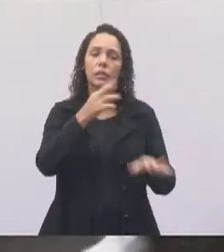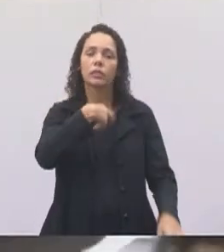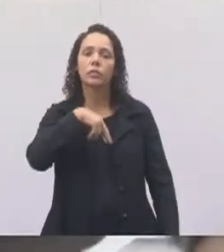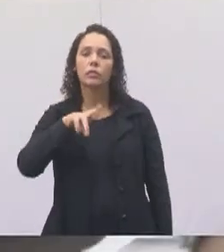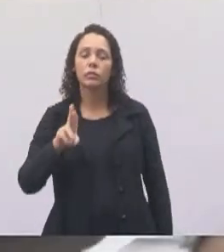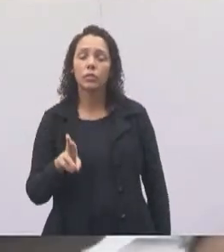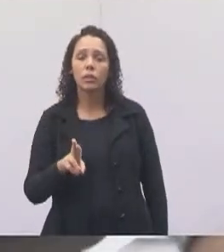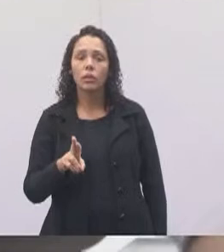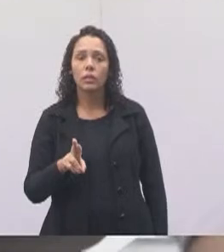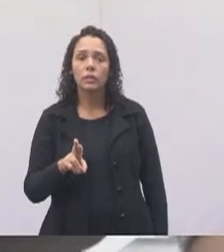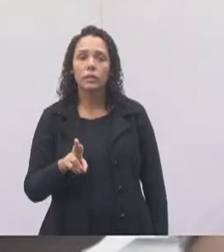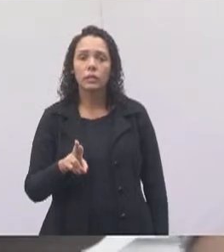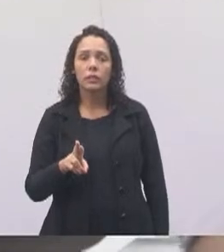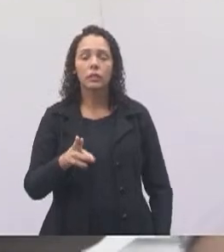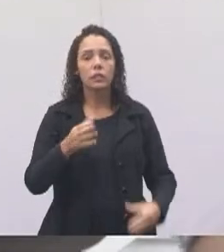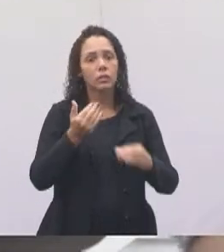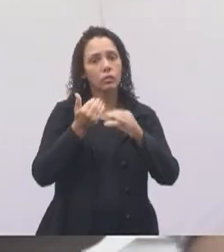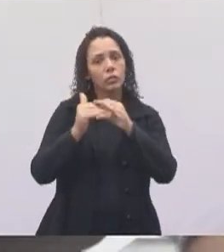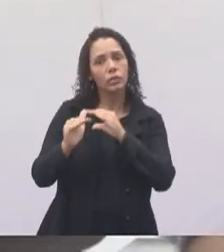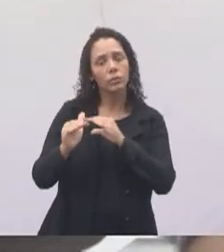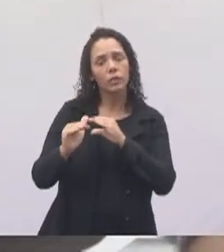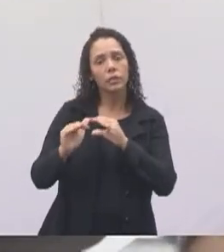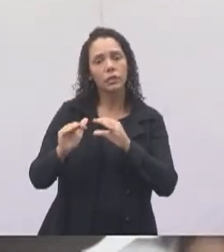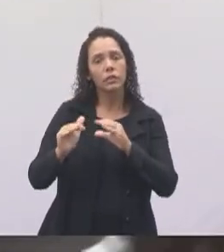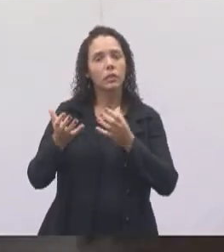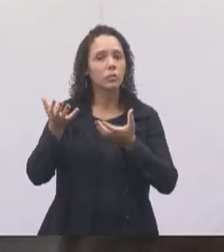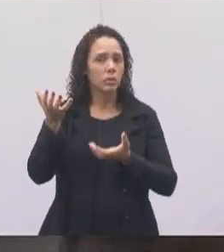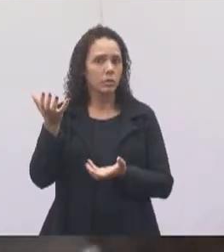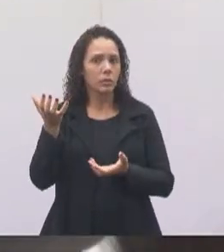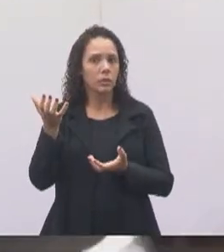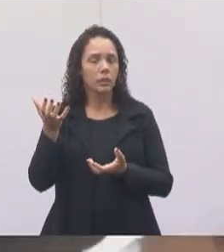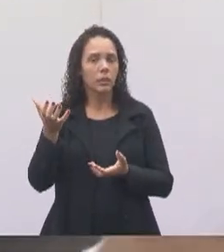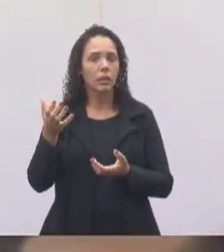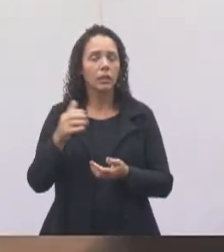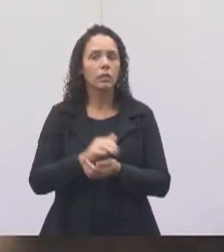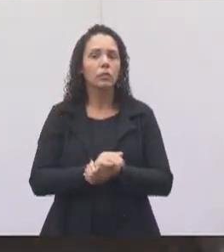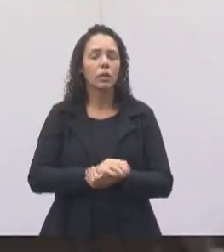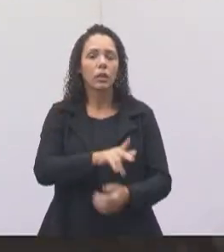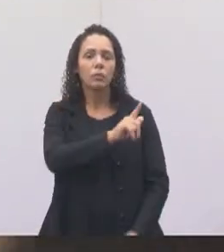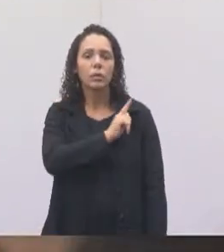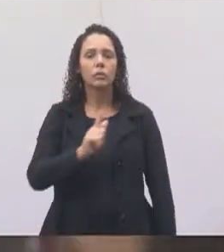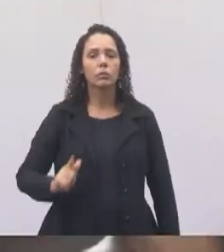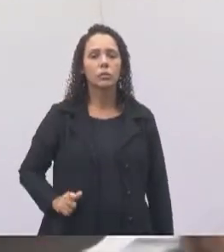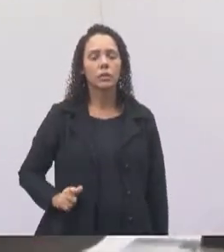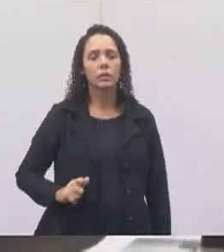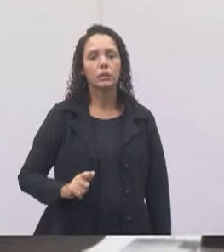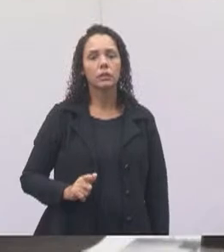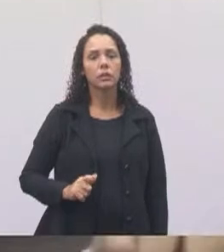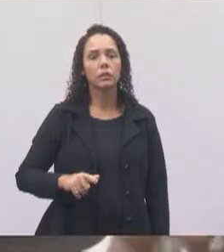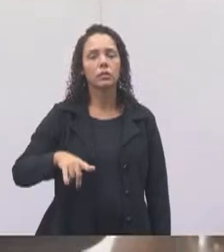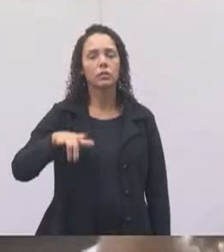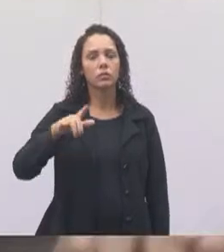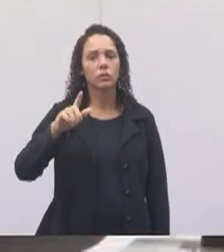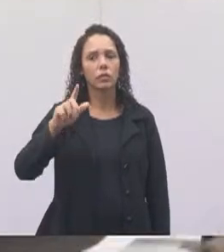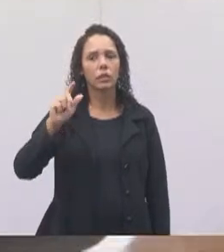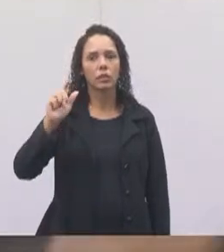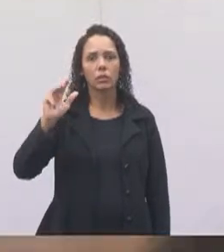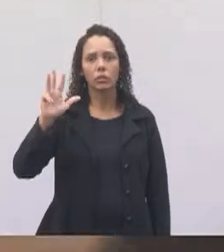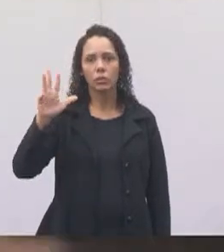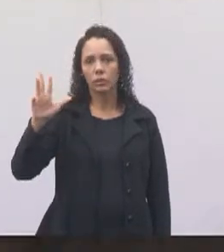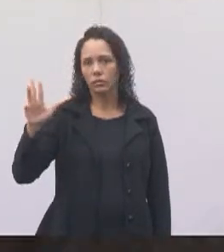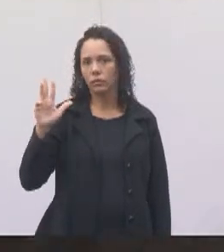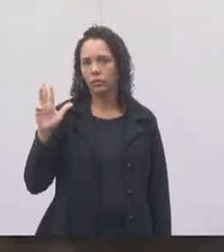época, enviada ao Congresso pelo presidente Lula, não é? Que é em 21 de janeiro, e